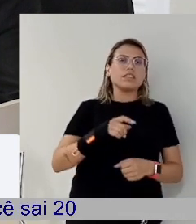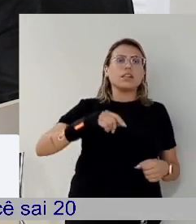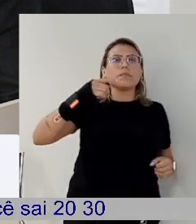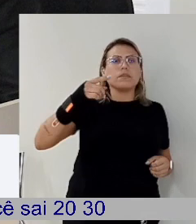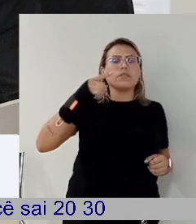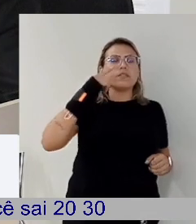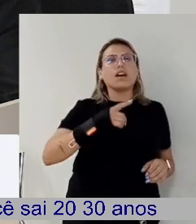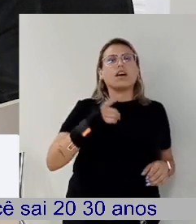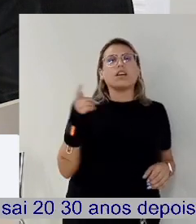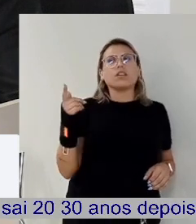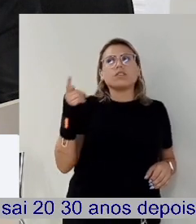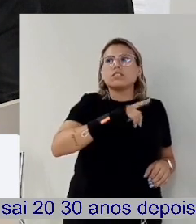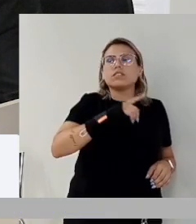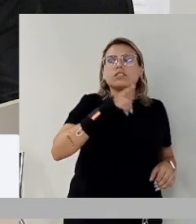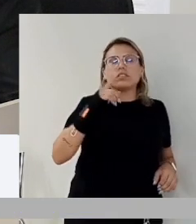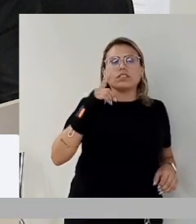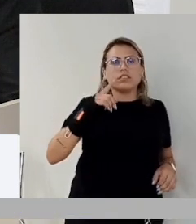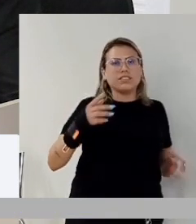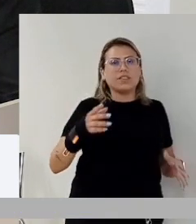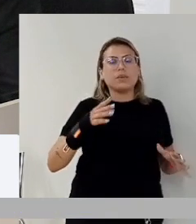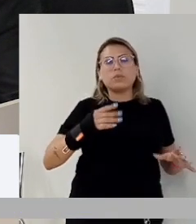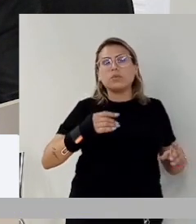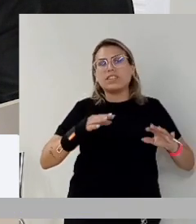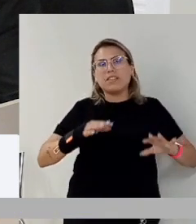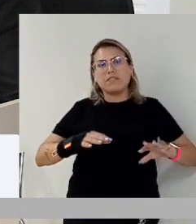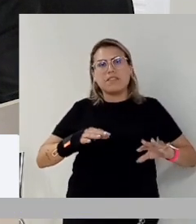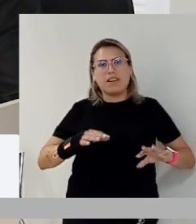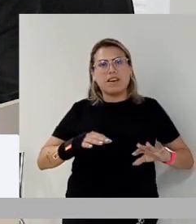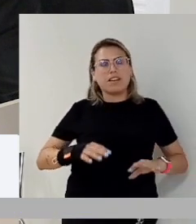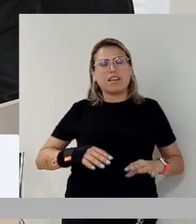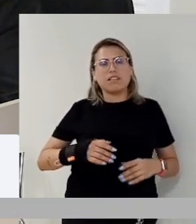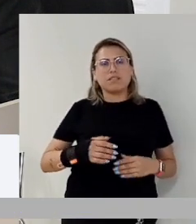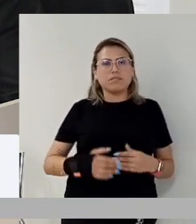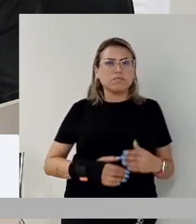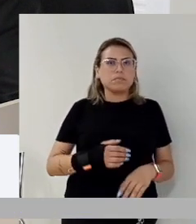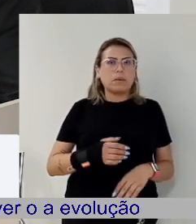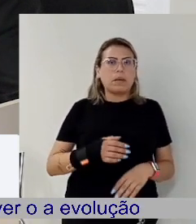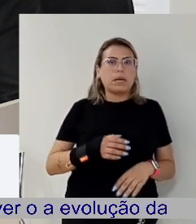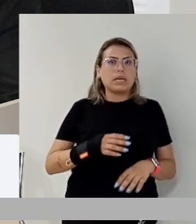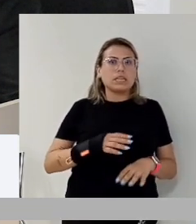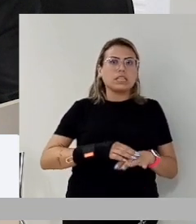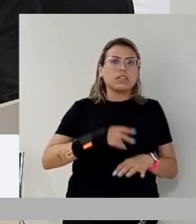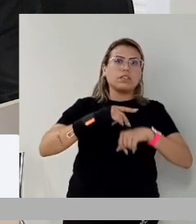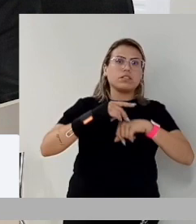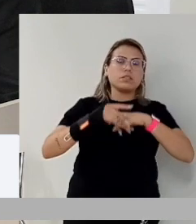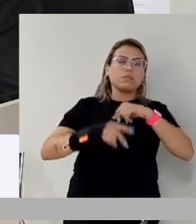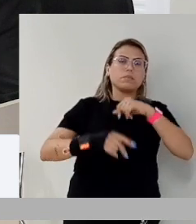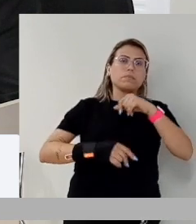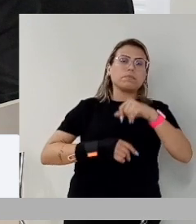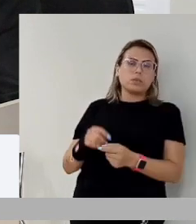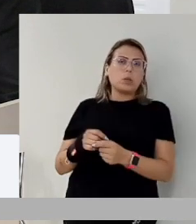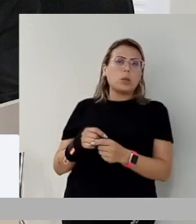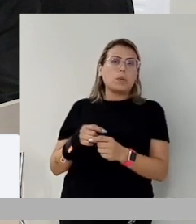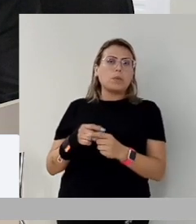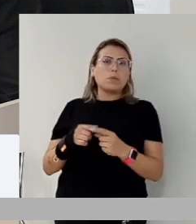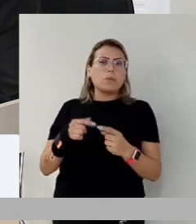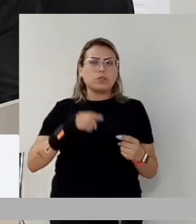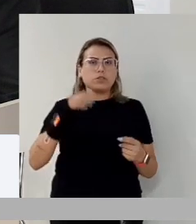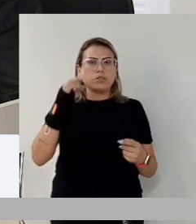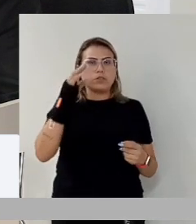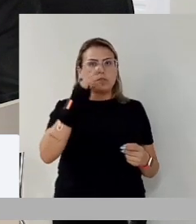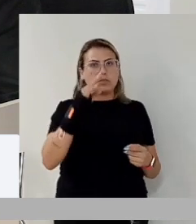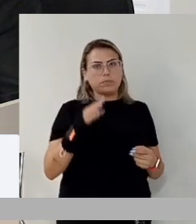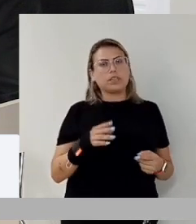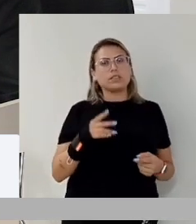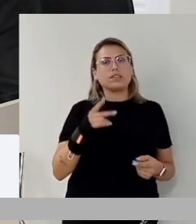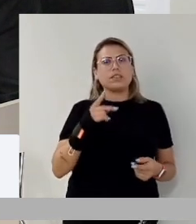da coisa então é muito lento eu acho quem conseguiu mais isso fo os países mais desenvolvidos do mundo mas no Brasil isso é uma realidade